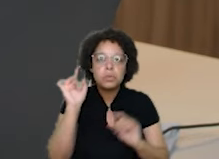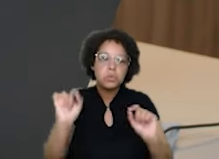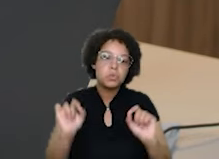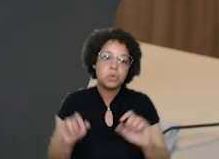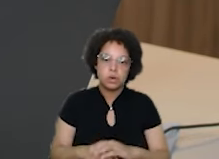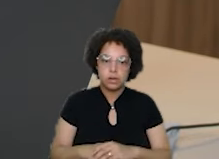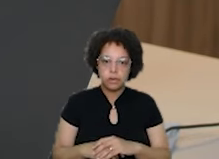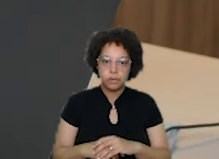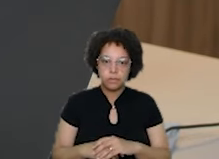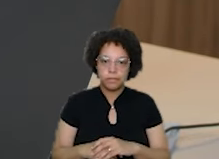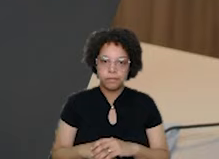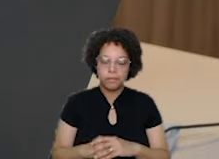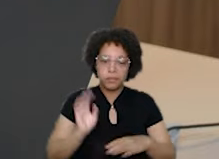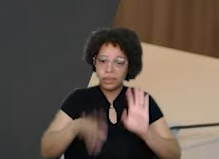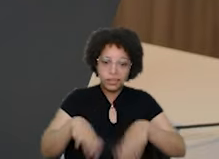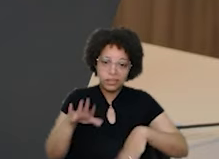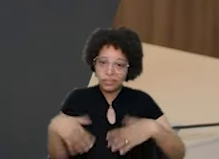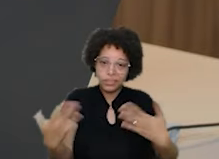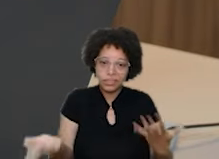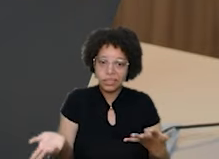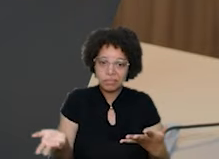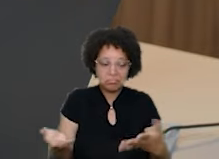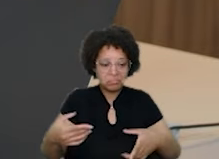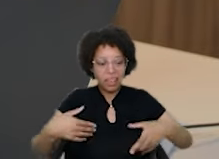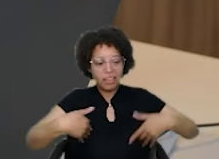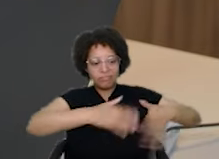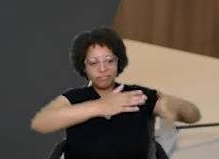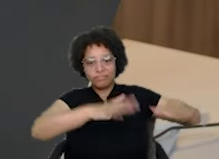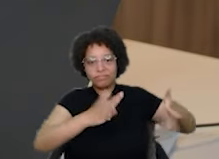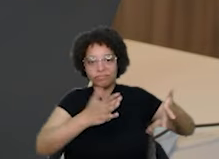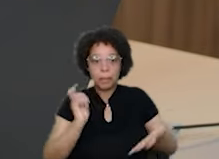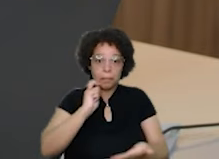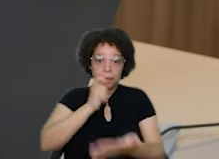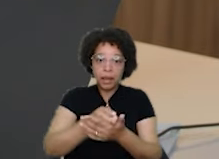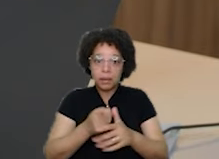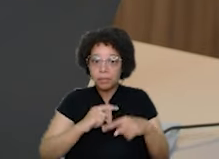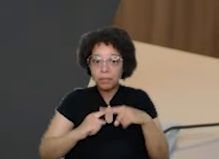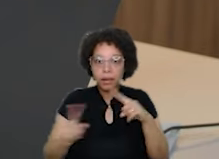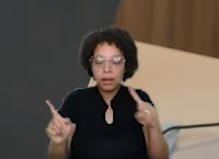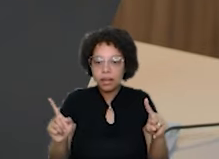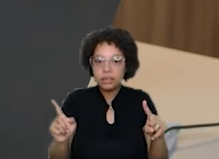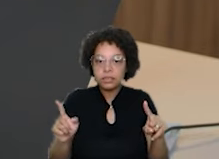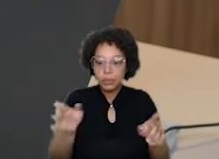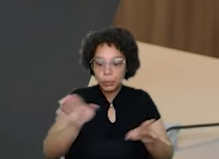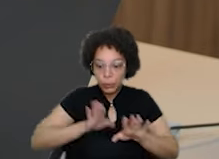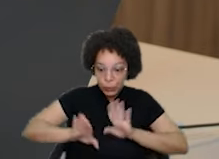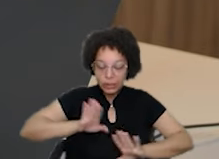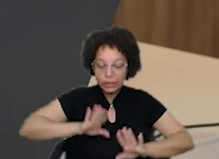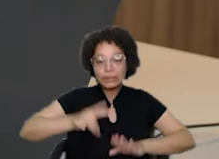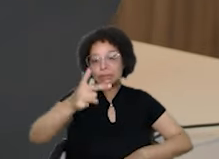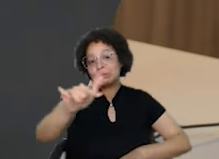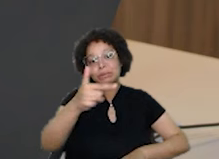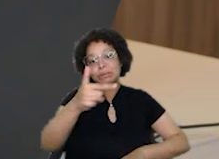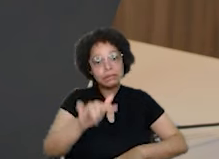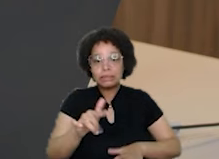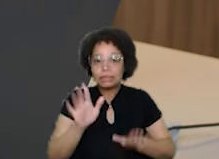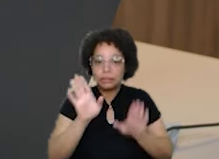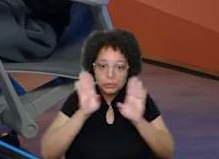senão você também joga paga mas sem ter esse esse cuidado de direcionar